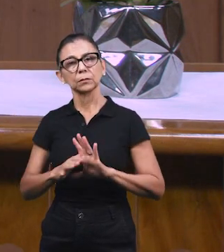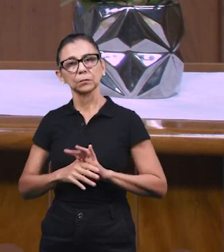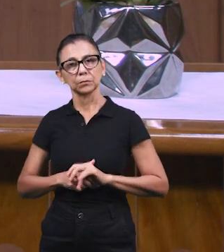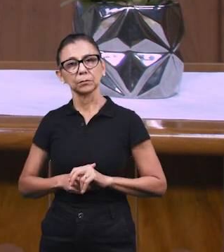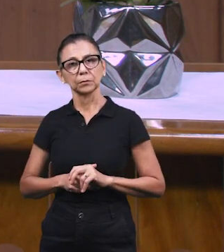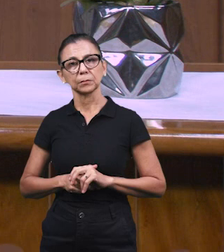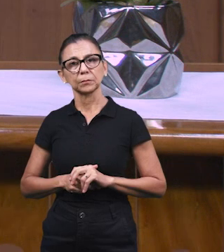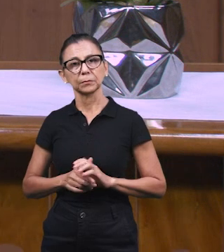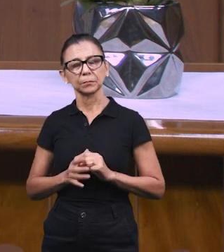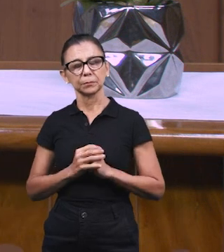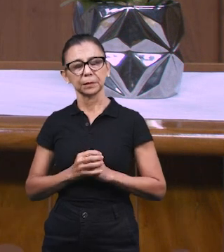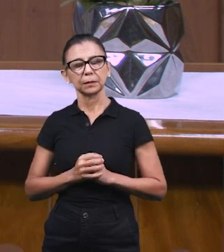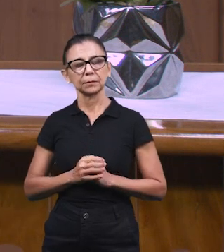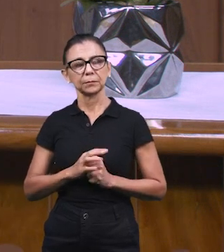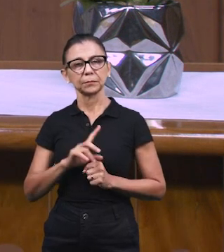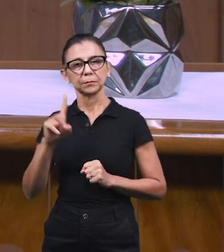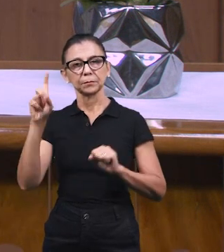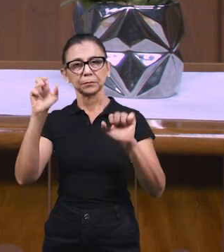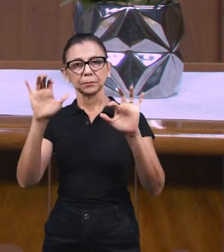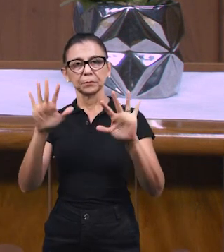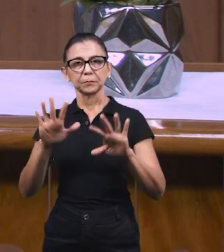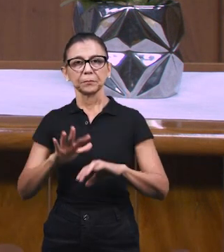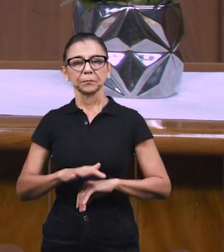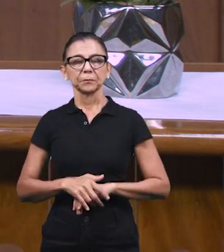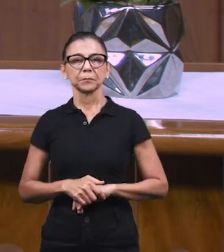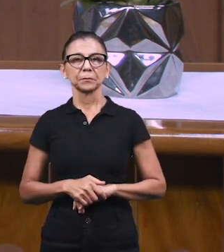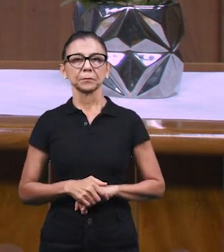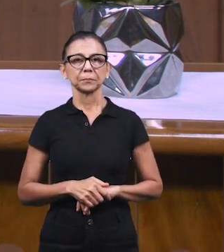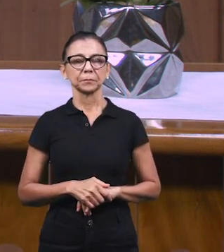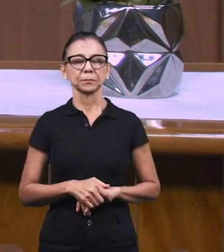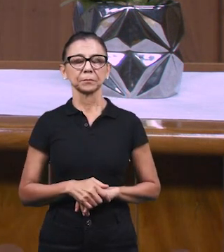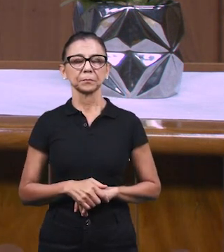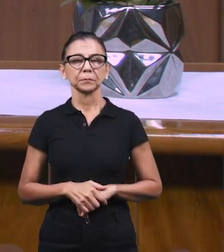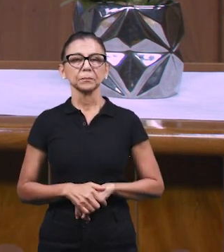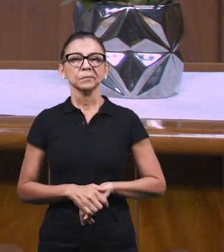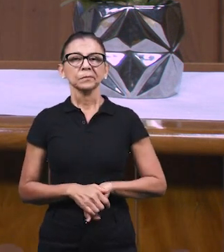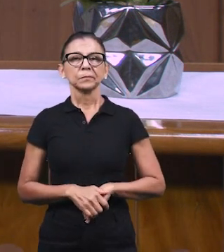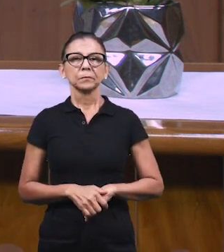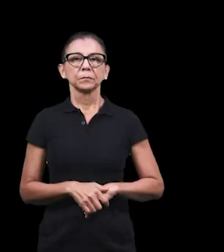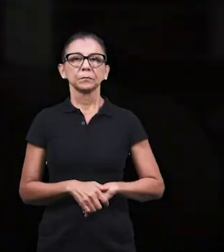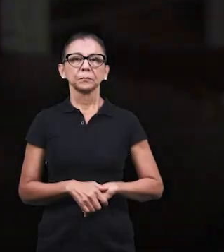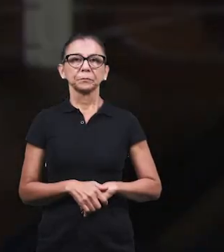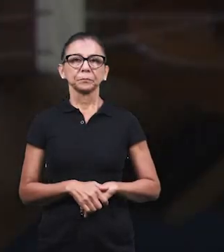igreja. Amém? Que o Senhor nos abençoe através da Sua Palavra.